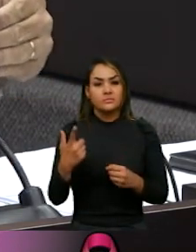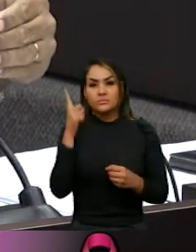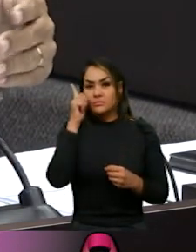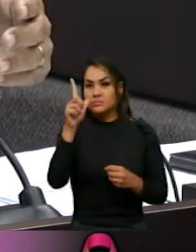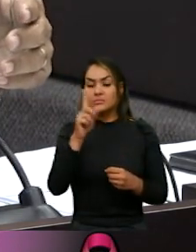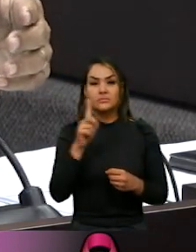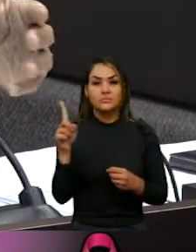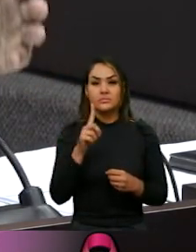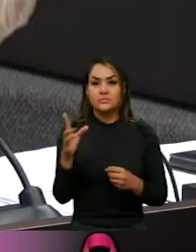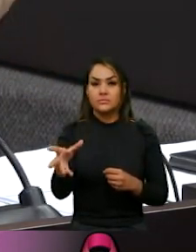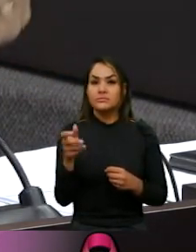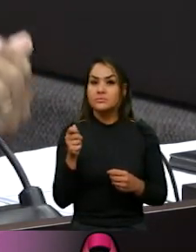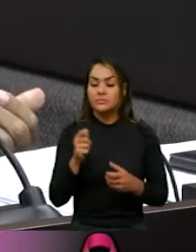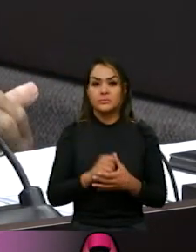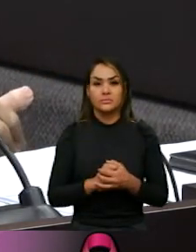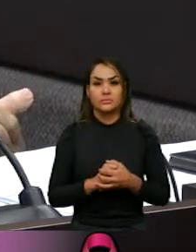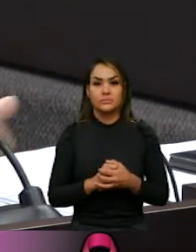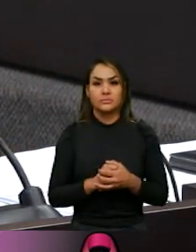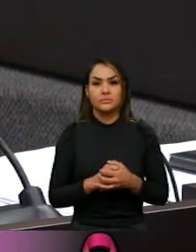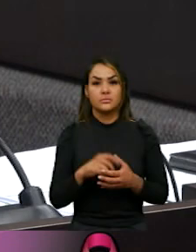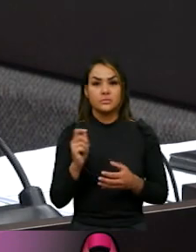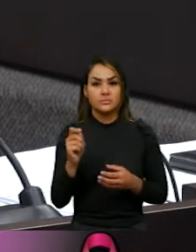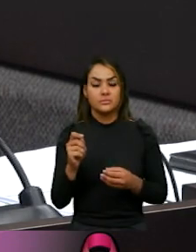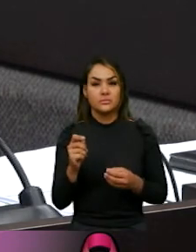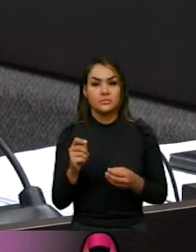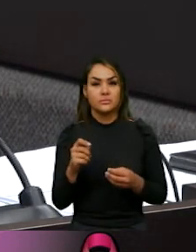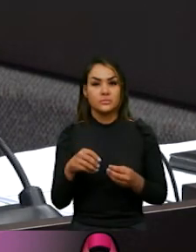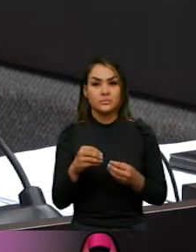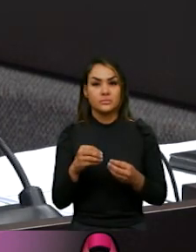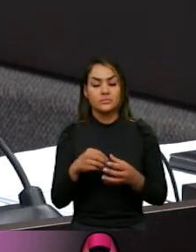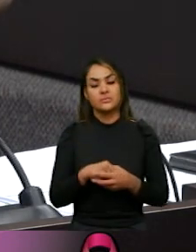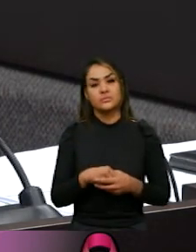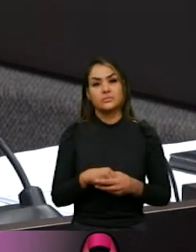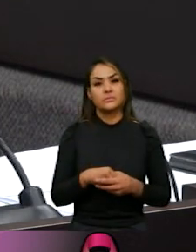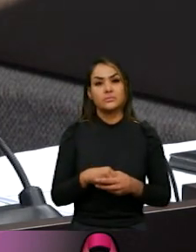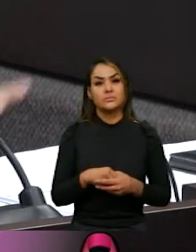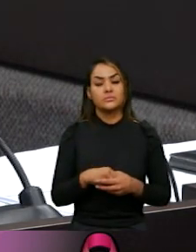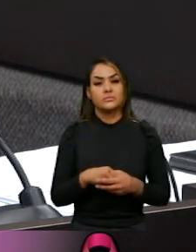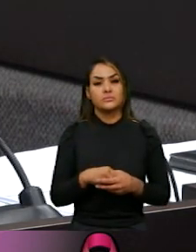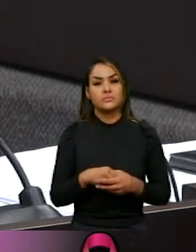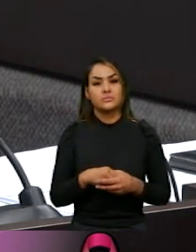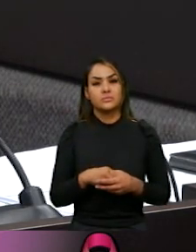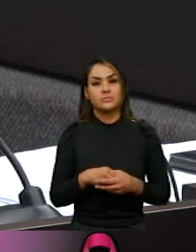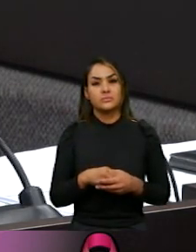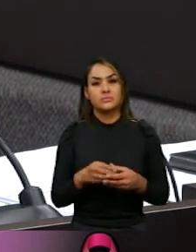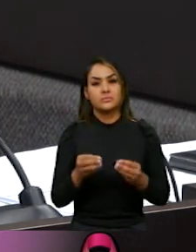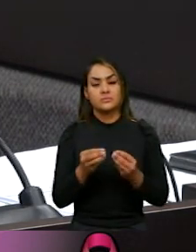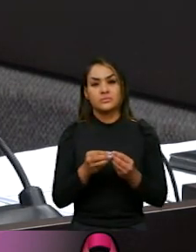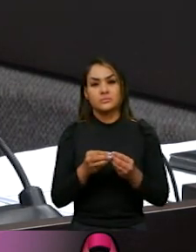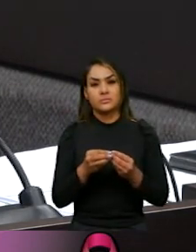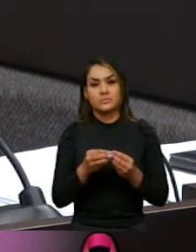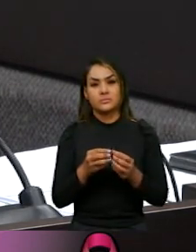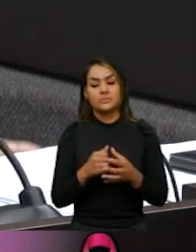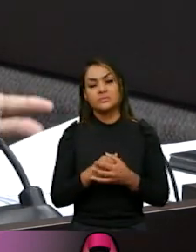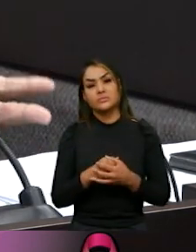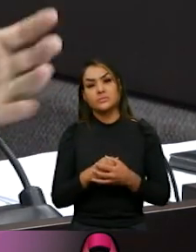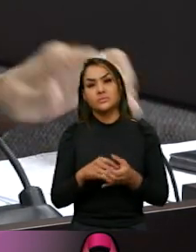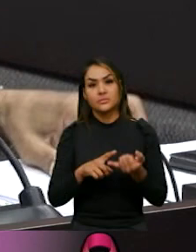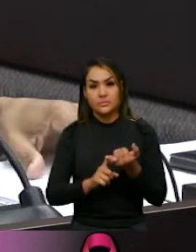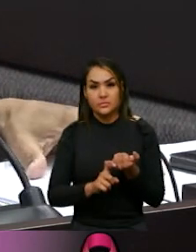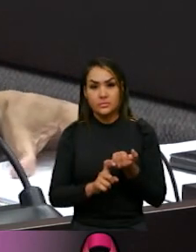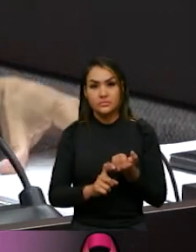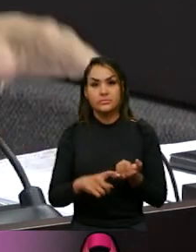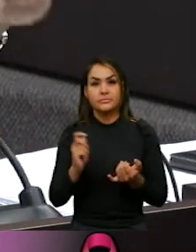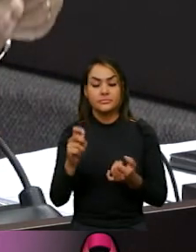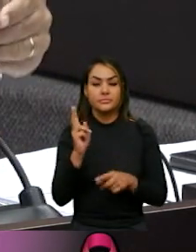de endividamento é controlado pelo Tribunal de Contas, no caso da Caixa, Tribunal de Contas Federal, Tribunal de Contas Estadual,